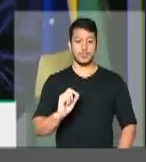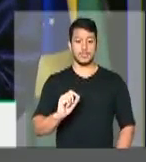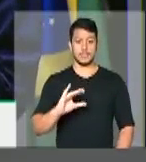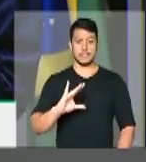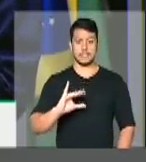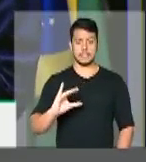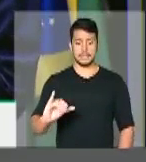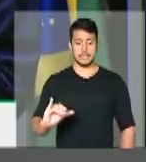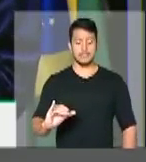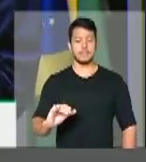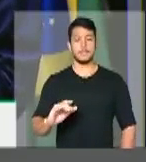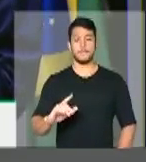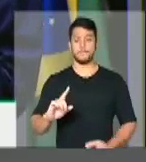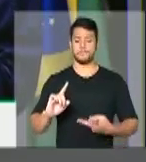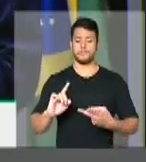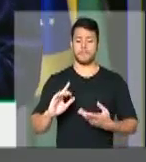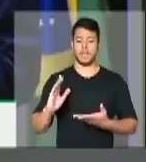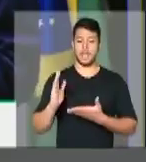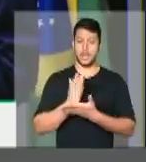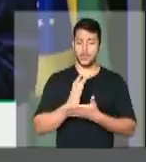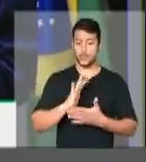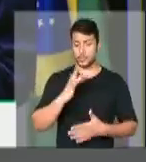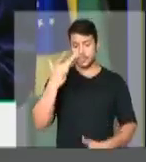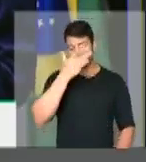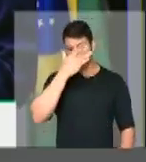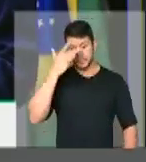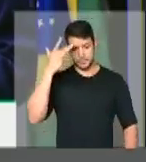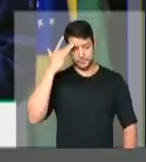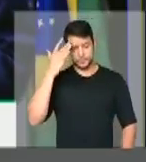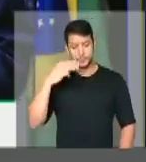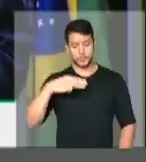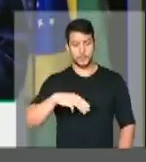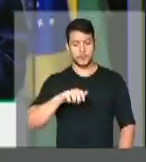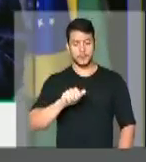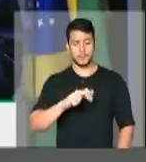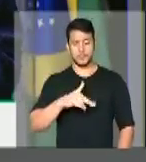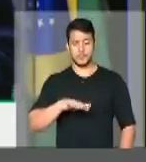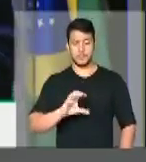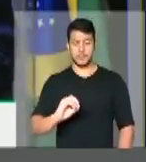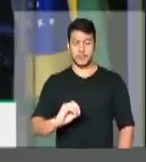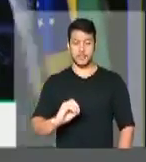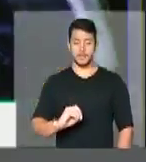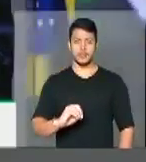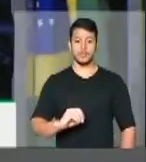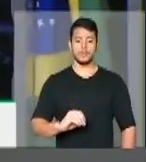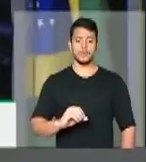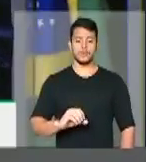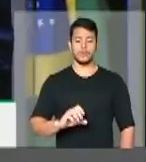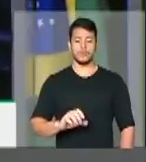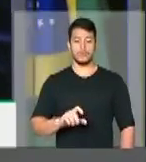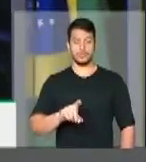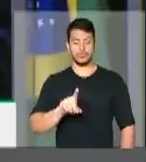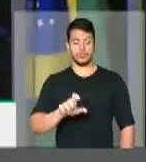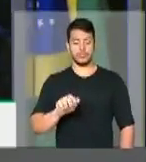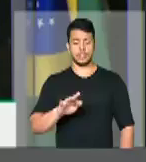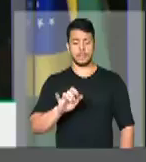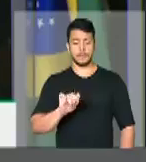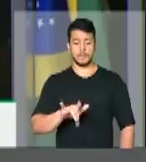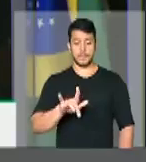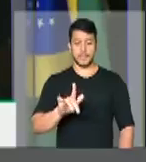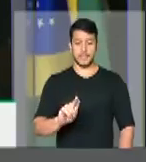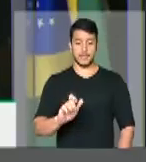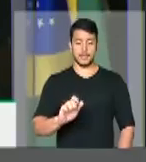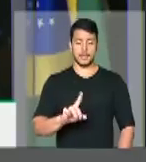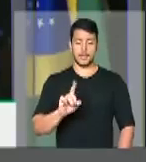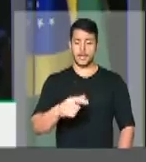cientistas, Clodovaldo Pavão, o grande Mário Schemberg, um físico, talvez o grande físico, um dos grandes